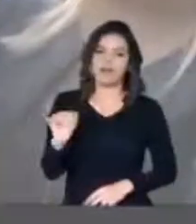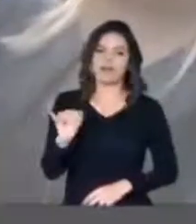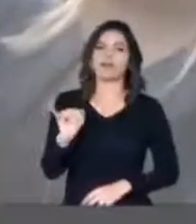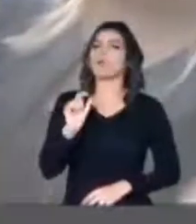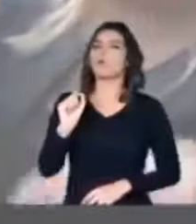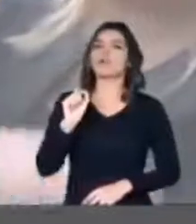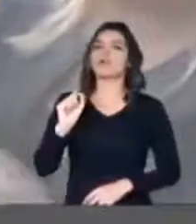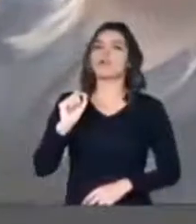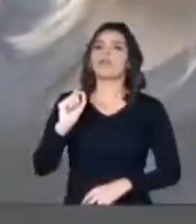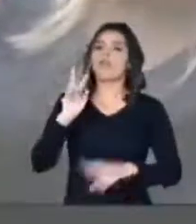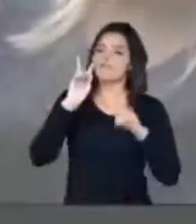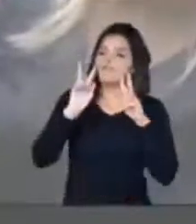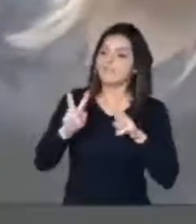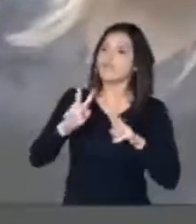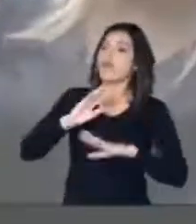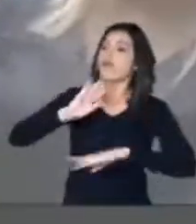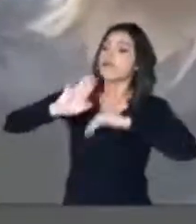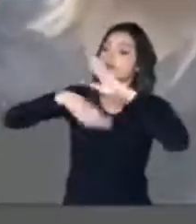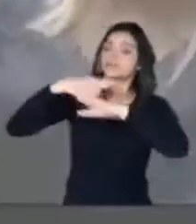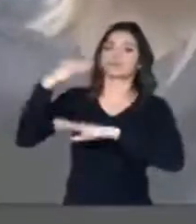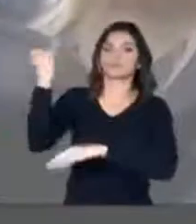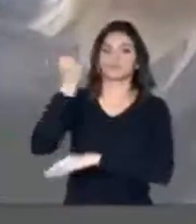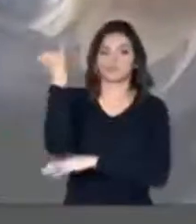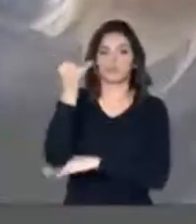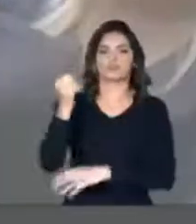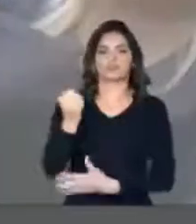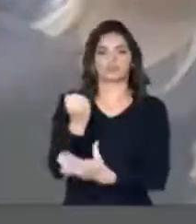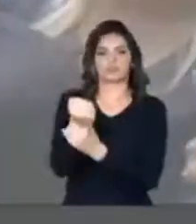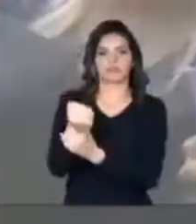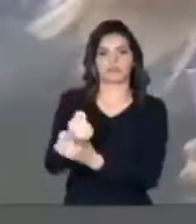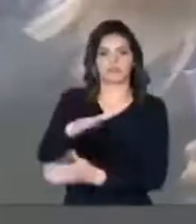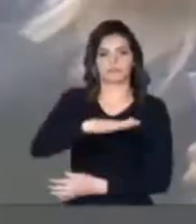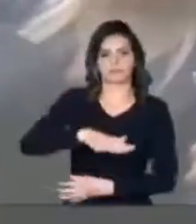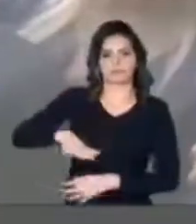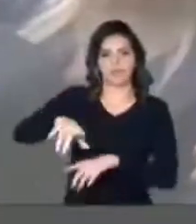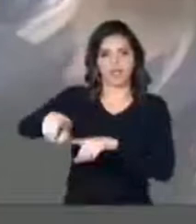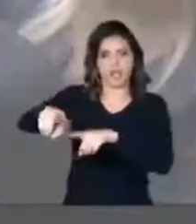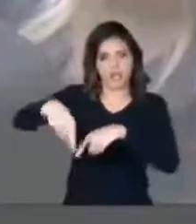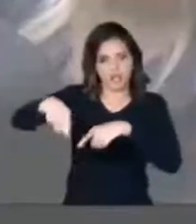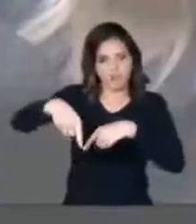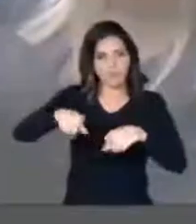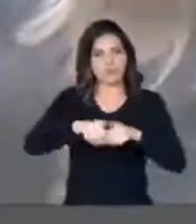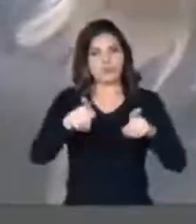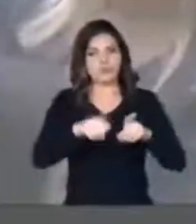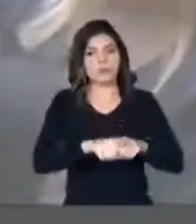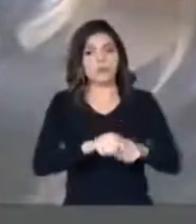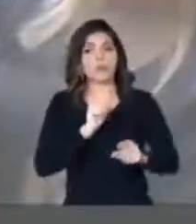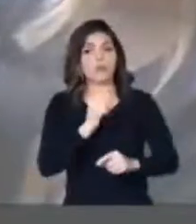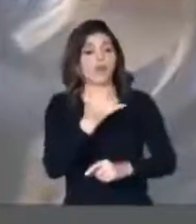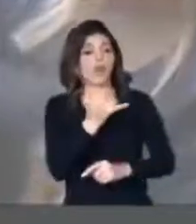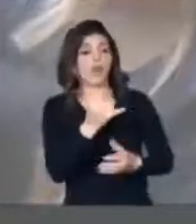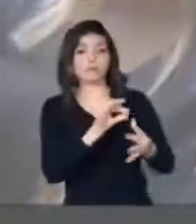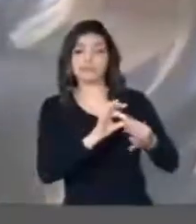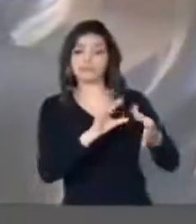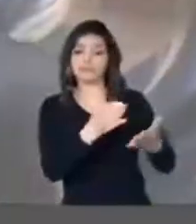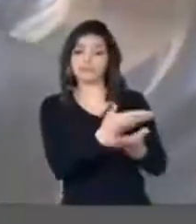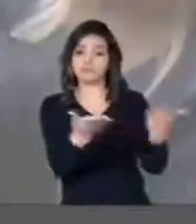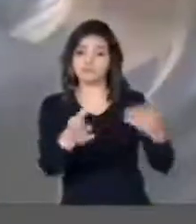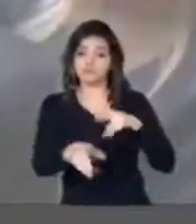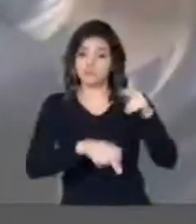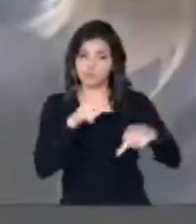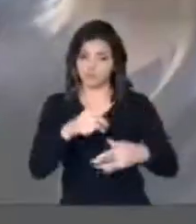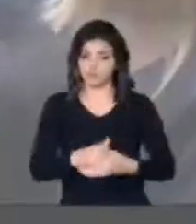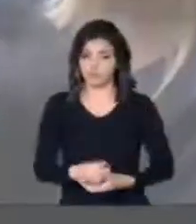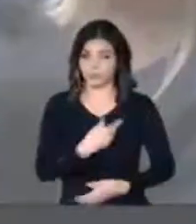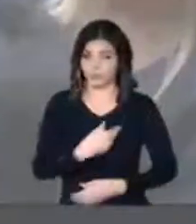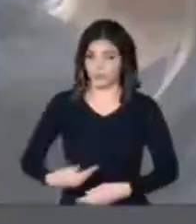um avanço muito importante, tanto na segurança no campo quanto nessa pauta do armamento da população. Né, na visão do governo, nós devemos ir